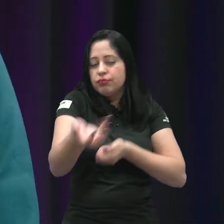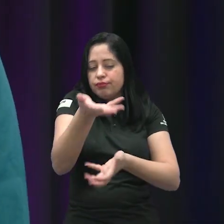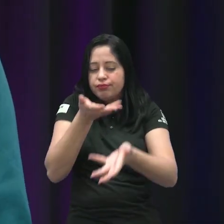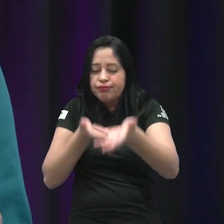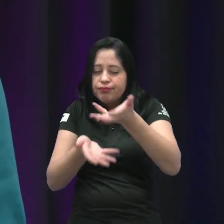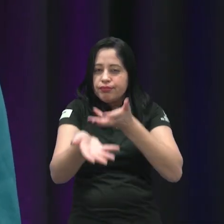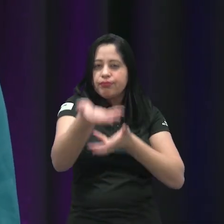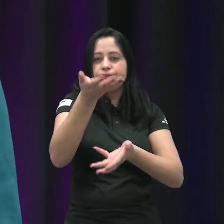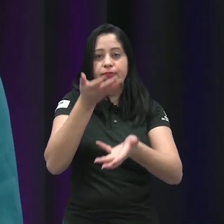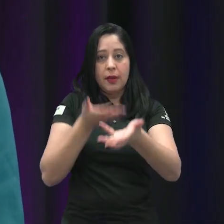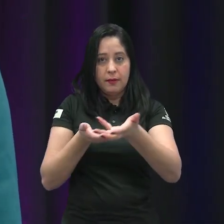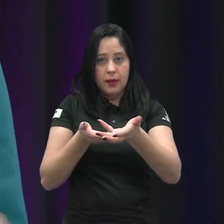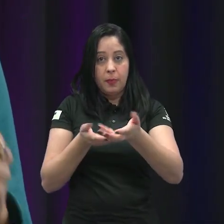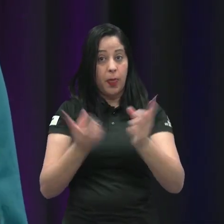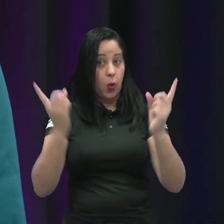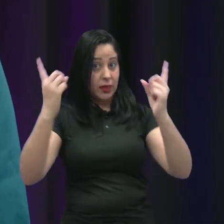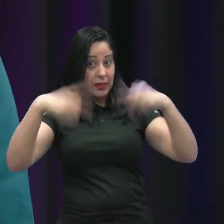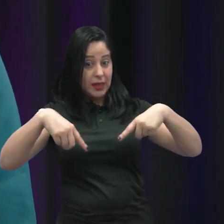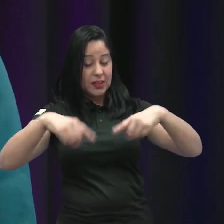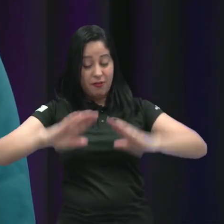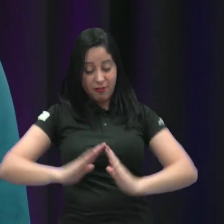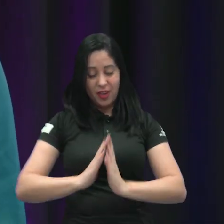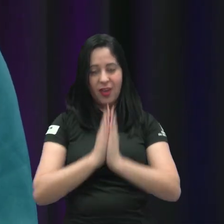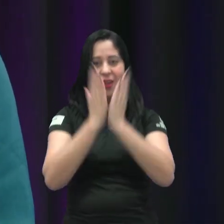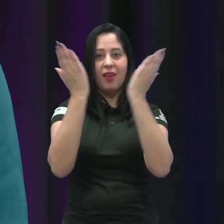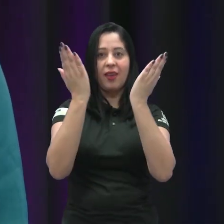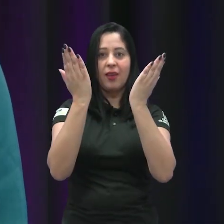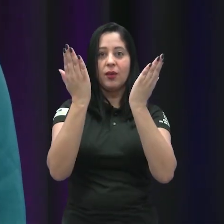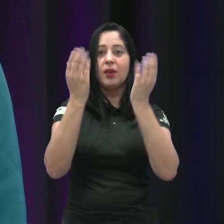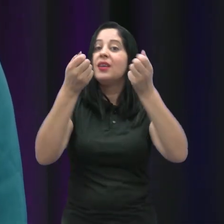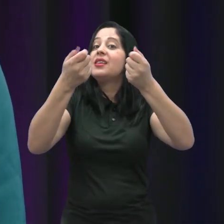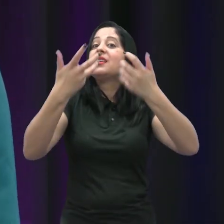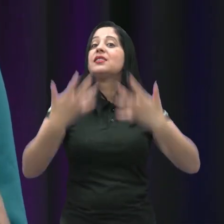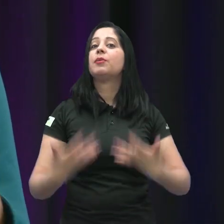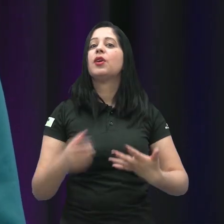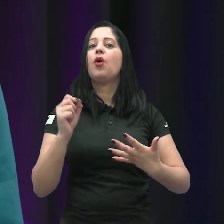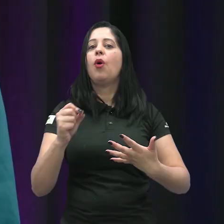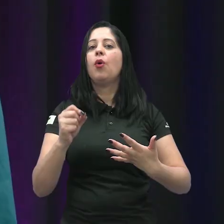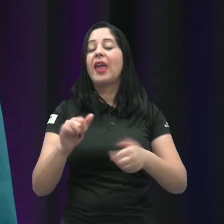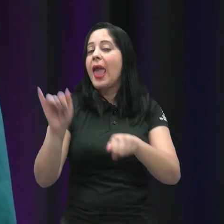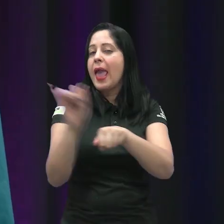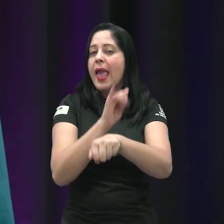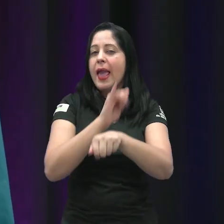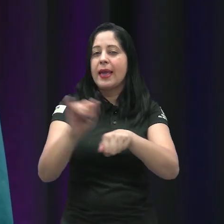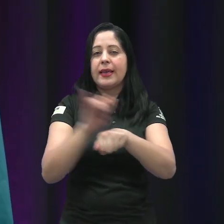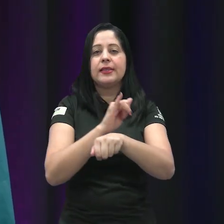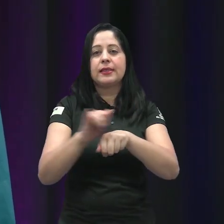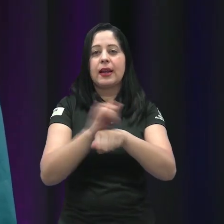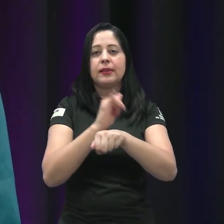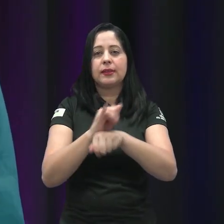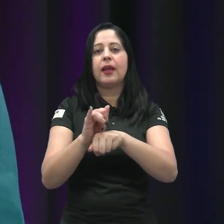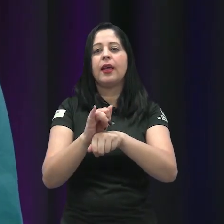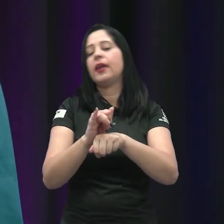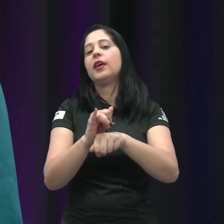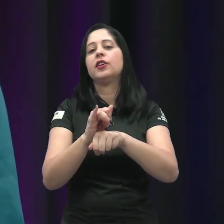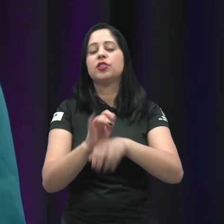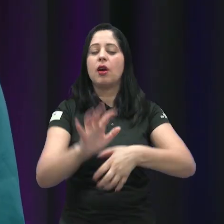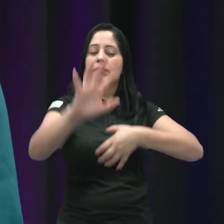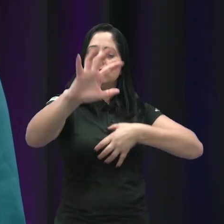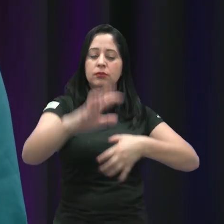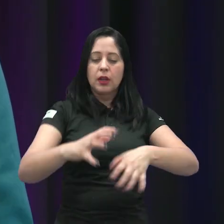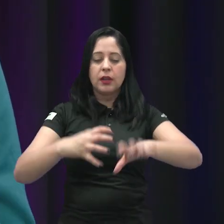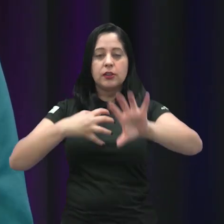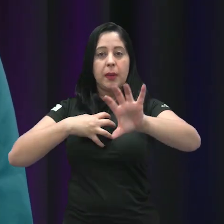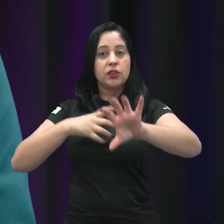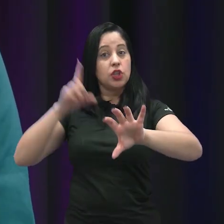relações interpessoais. O Desafio Inspiração, Regiane Gonçalves nos ofereceu ferramentas práticas para visualizar a